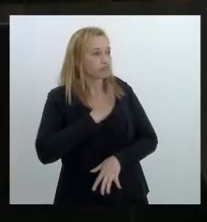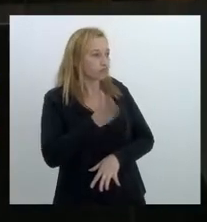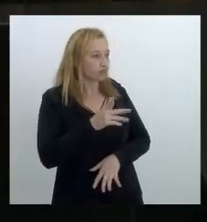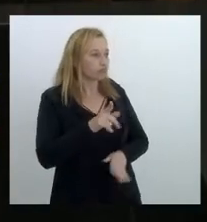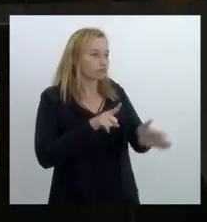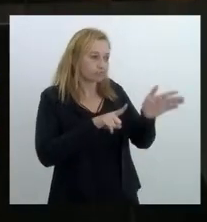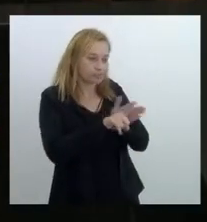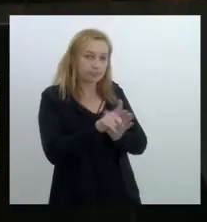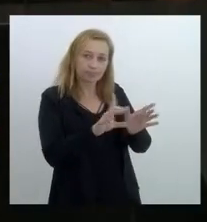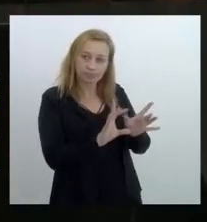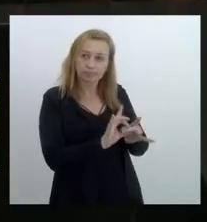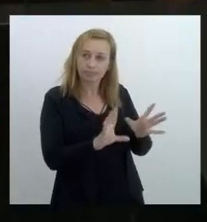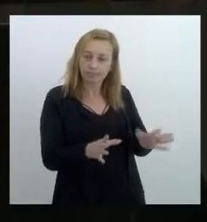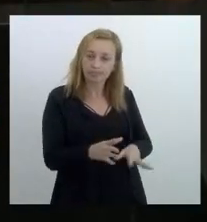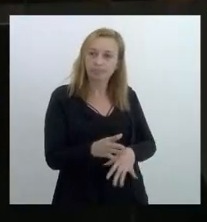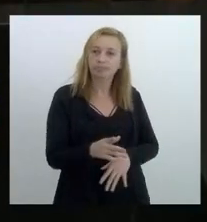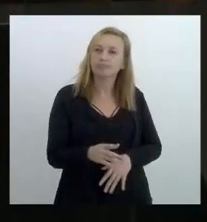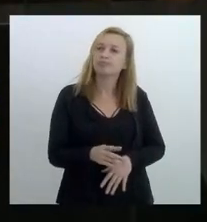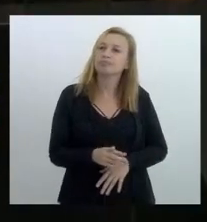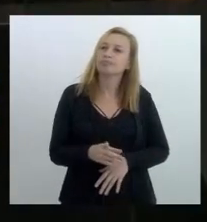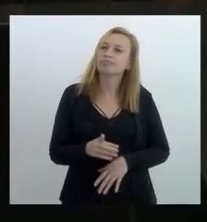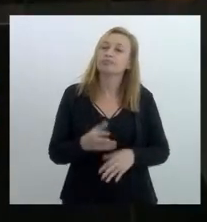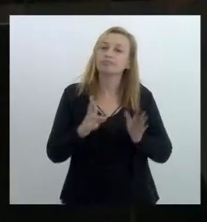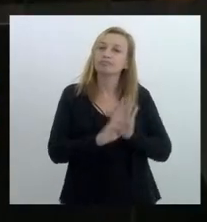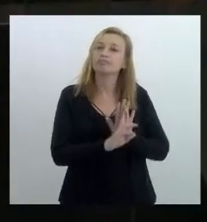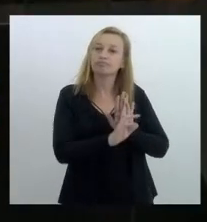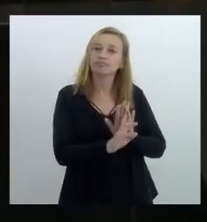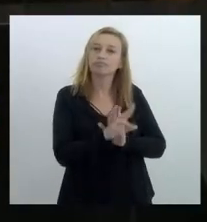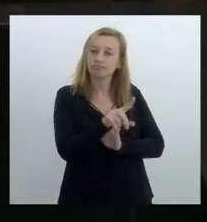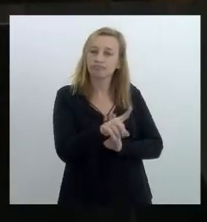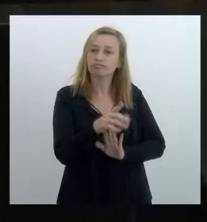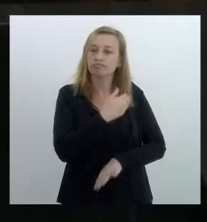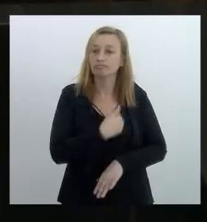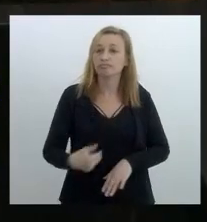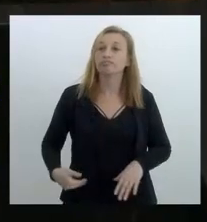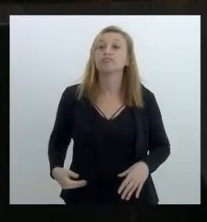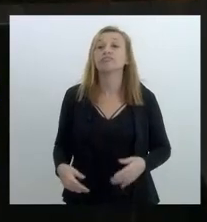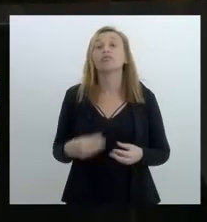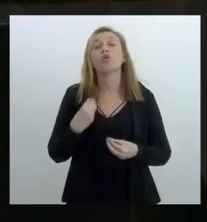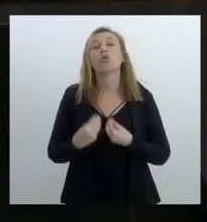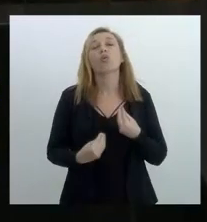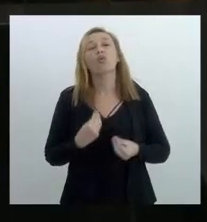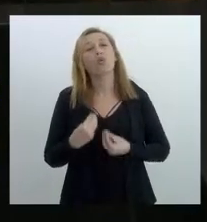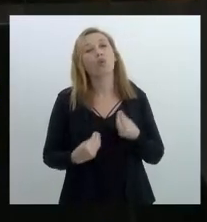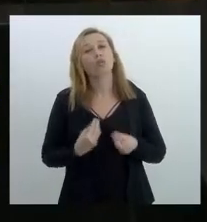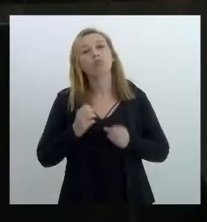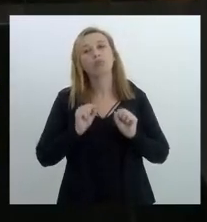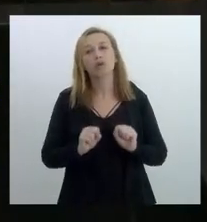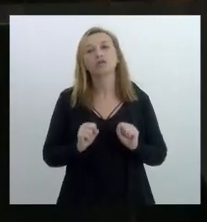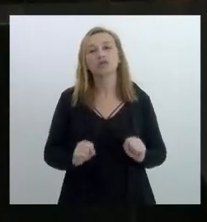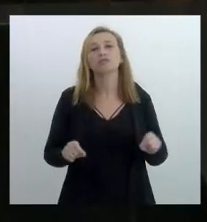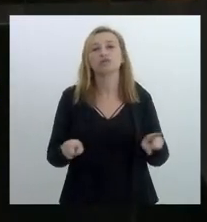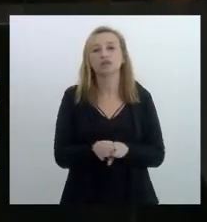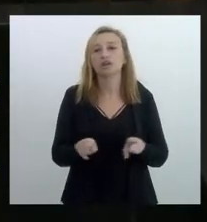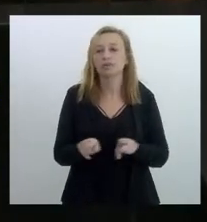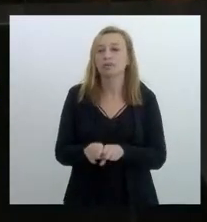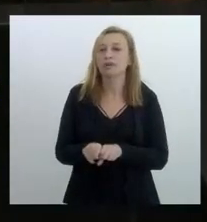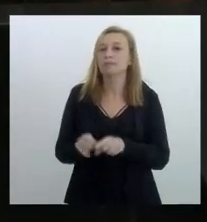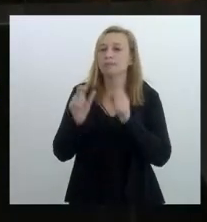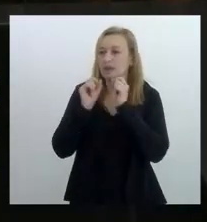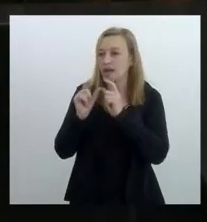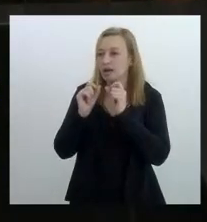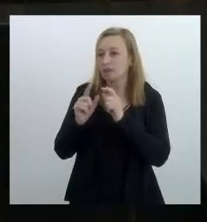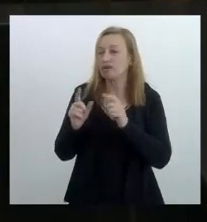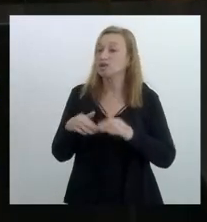deixar essa pergunta para os representantes aqui do governo, como a gente pode também questionar esse